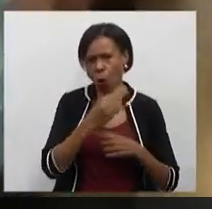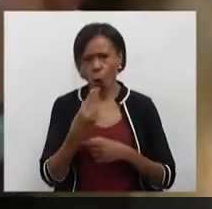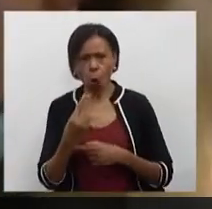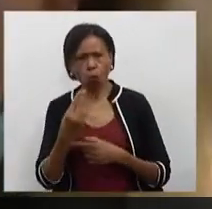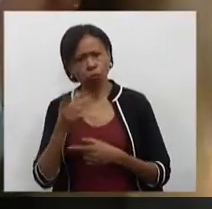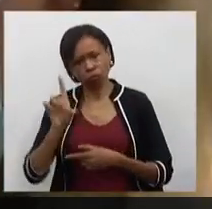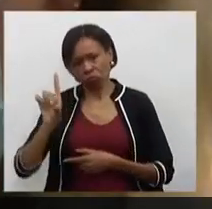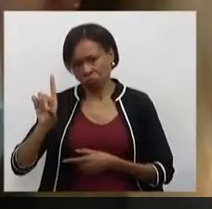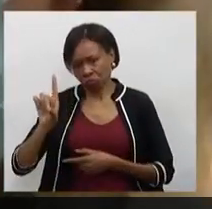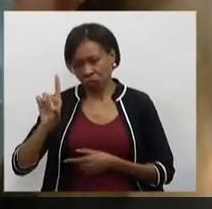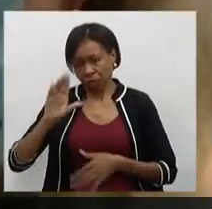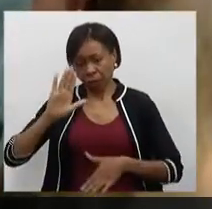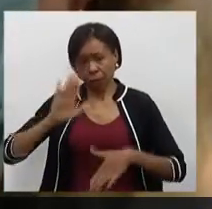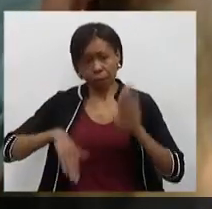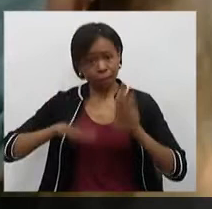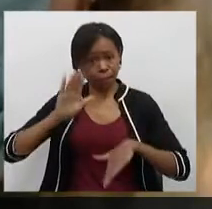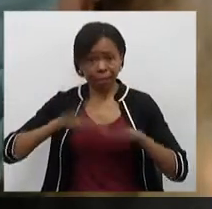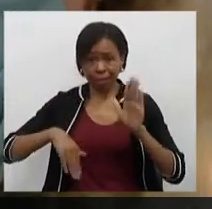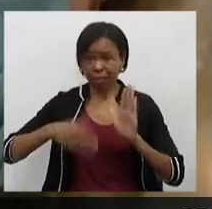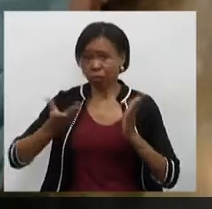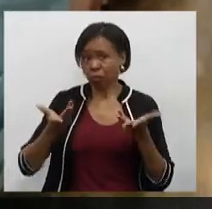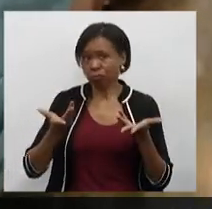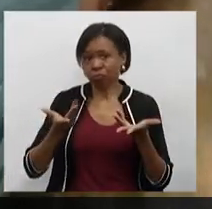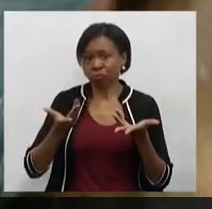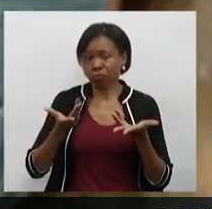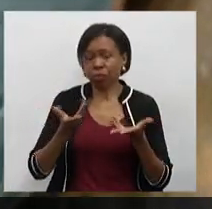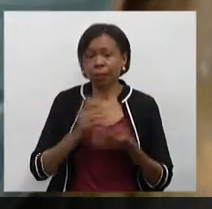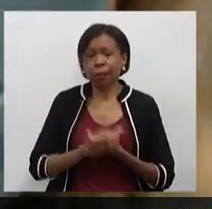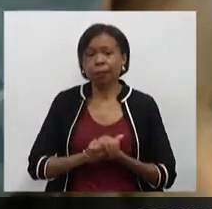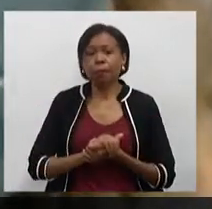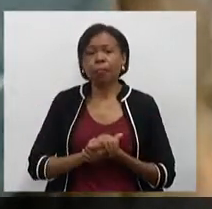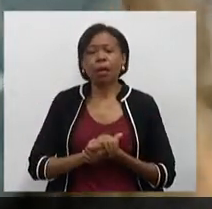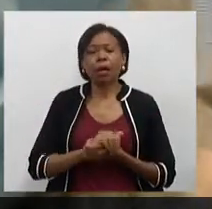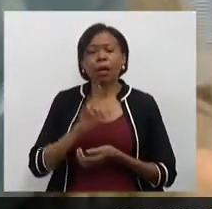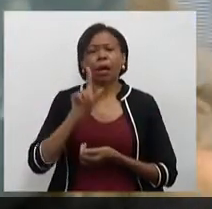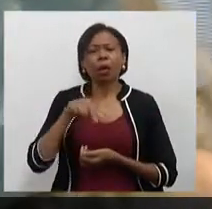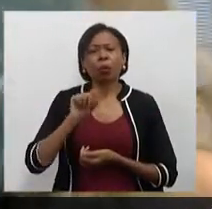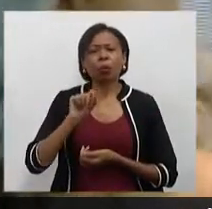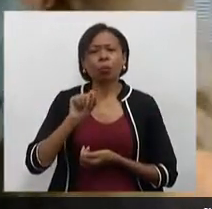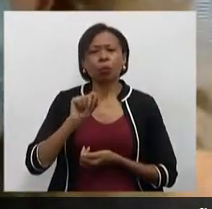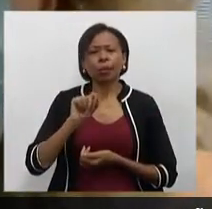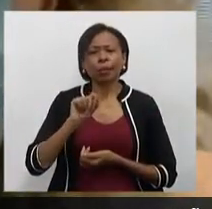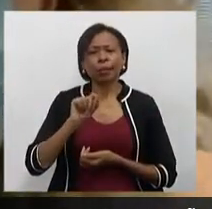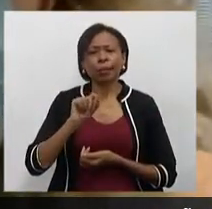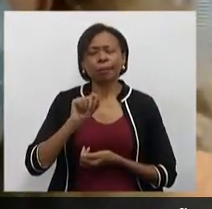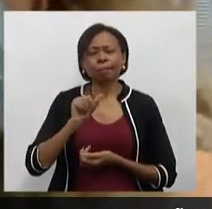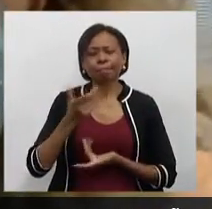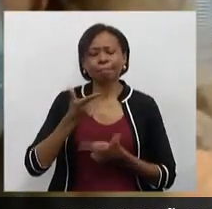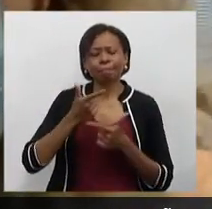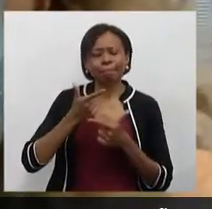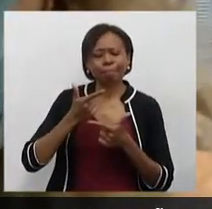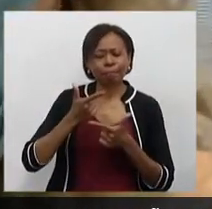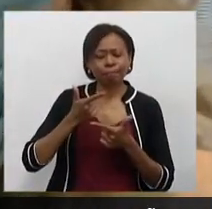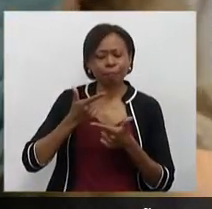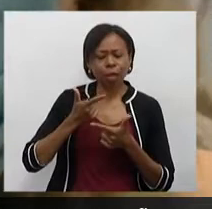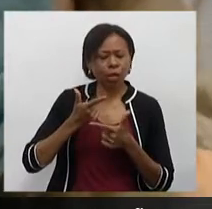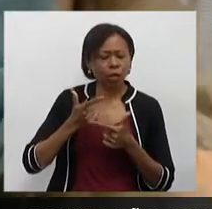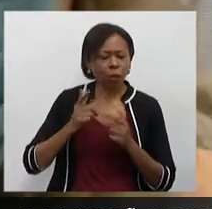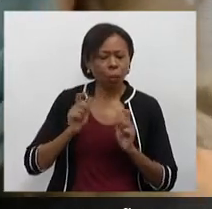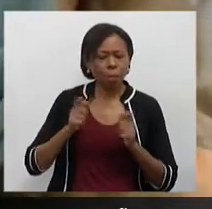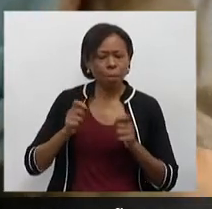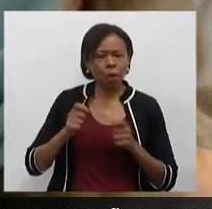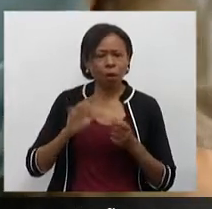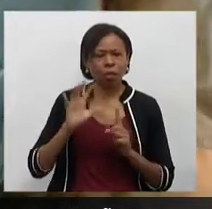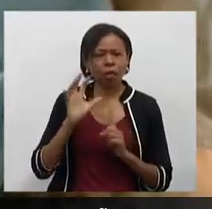aí, né, internacionais. Ele é frequentemente associado a um comprometimento intelectual e estrutural da linguagem,